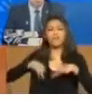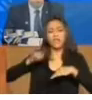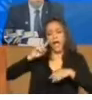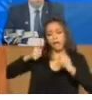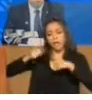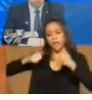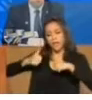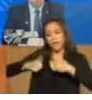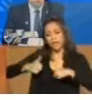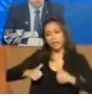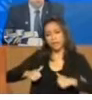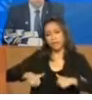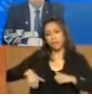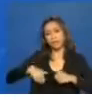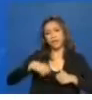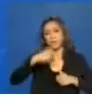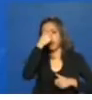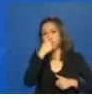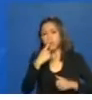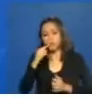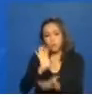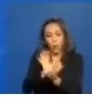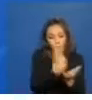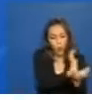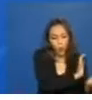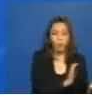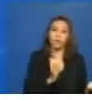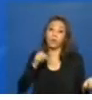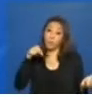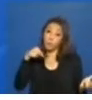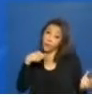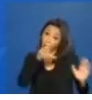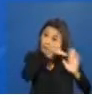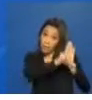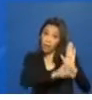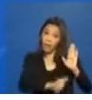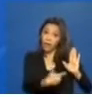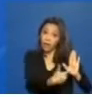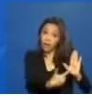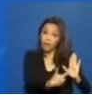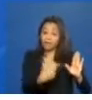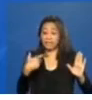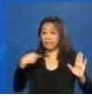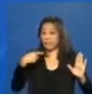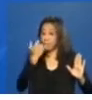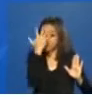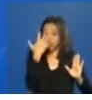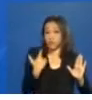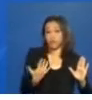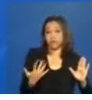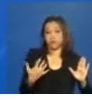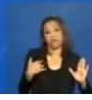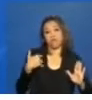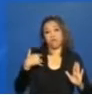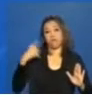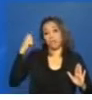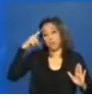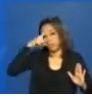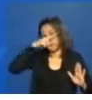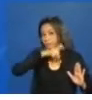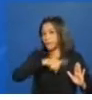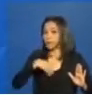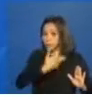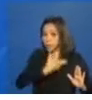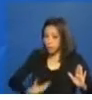que todos os requisitos da lei, que, insisto, é uma lei que trouxe uma complexidade tremenda para o governo, foram atendidos,